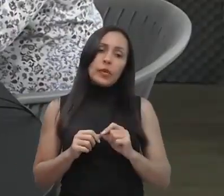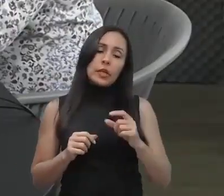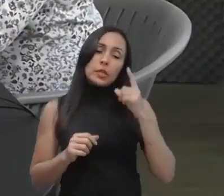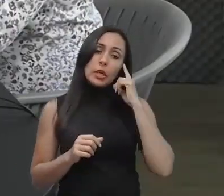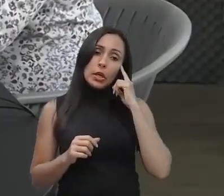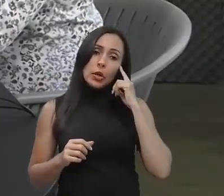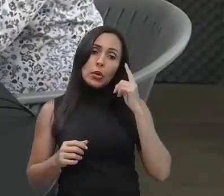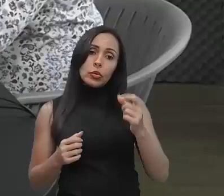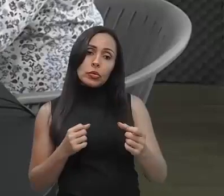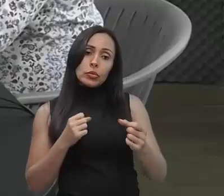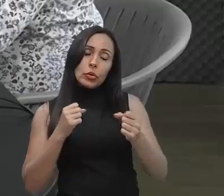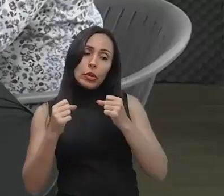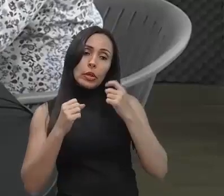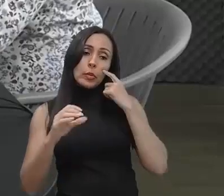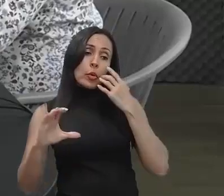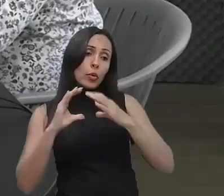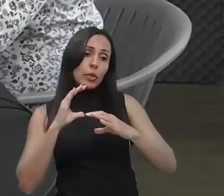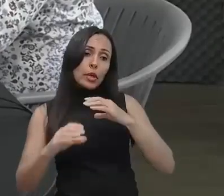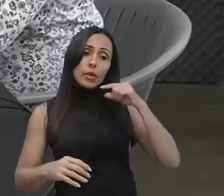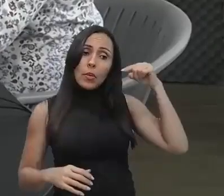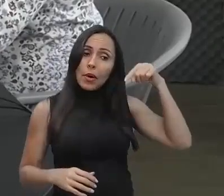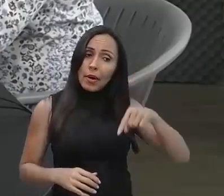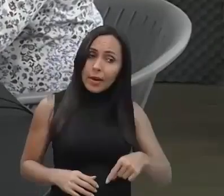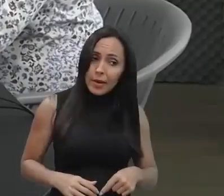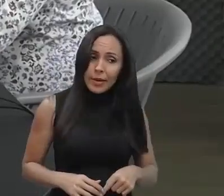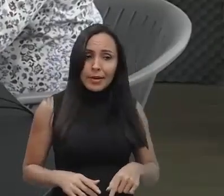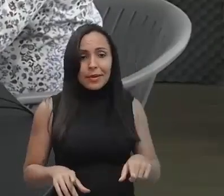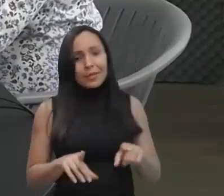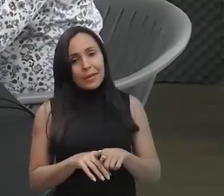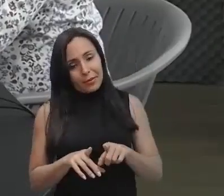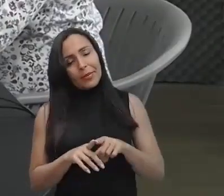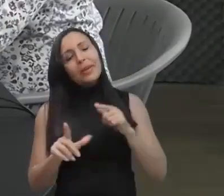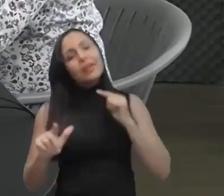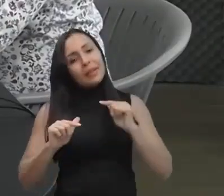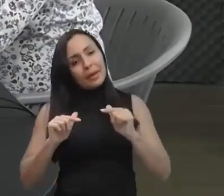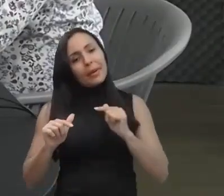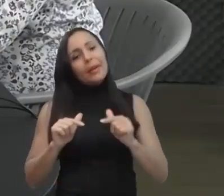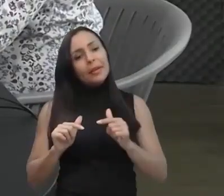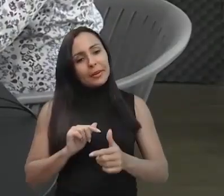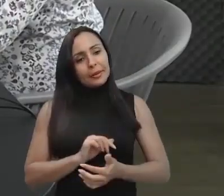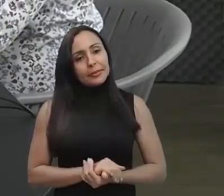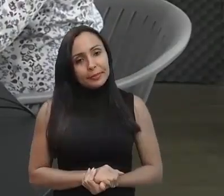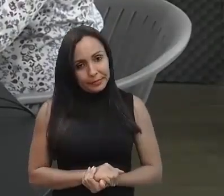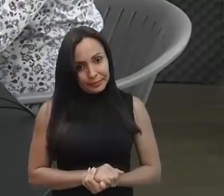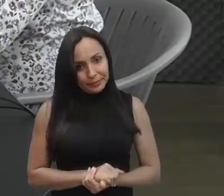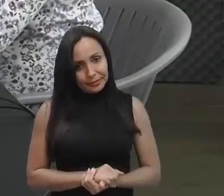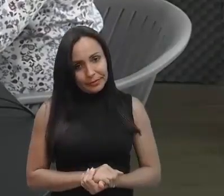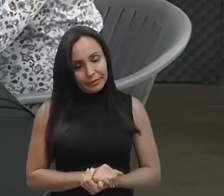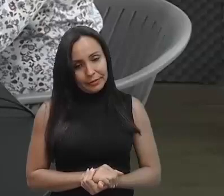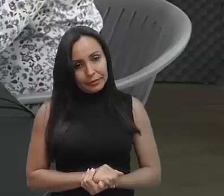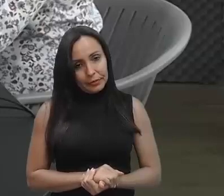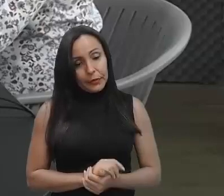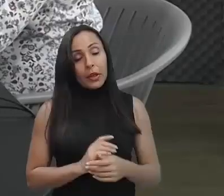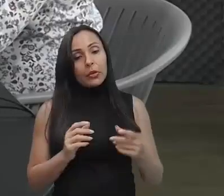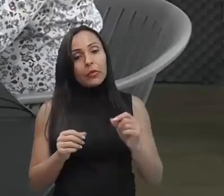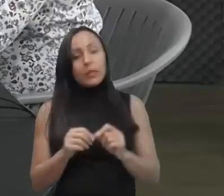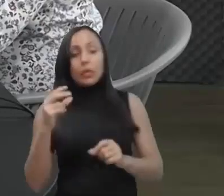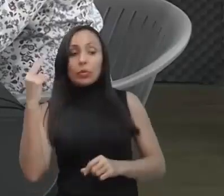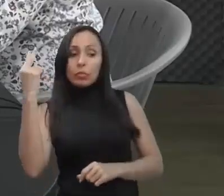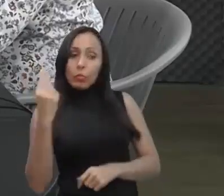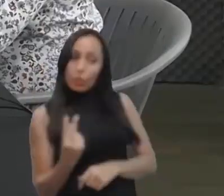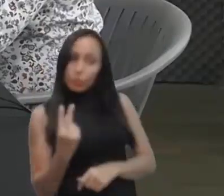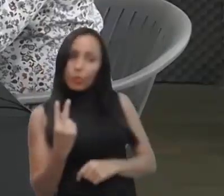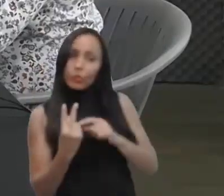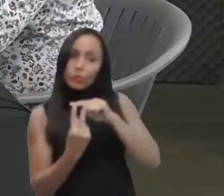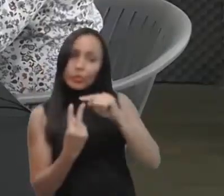veículo de comunicação aqui dentro isso também é trabalhar a imagem da secretaria de educação sabe tô fazendo os dois duas coisas que eu